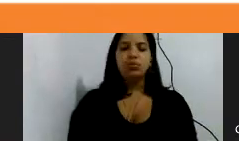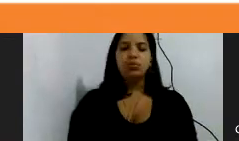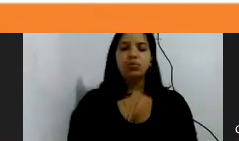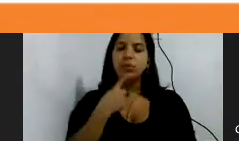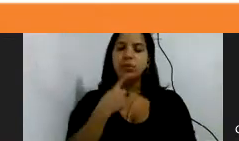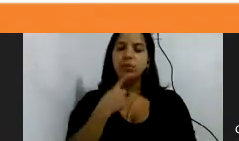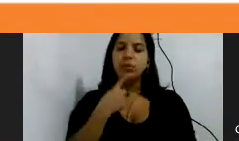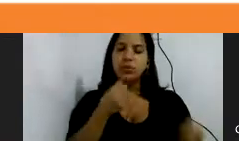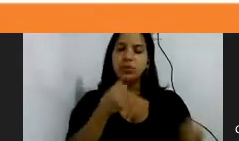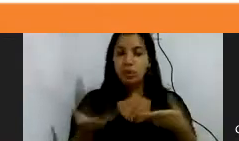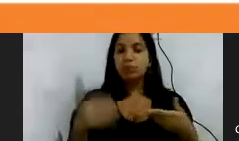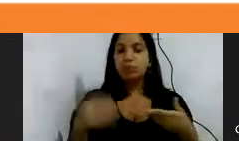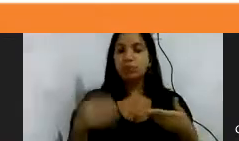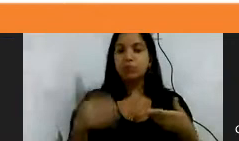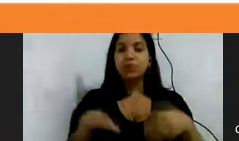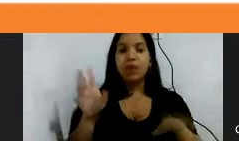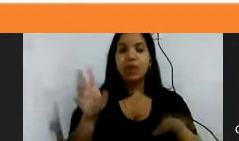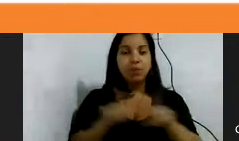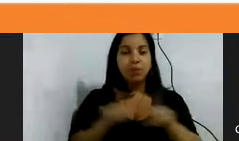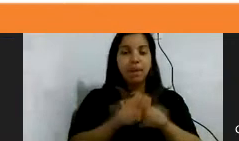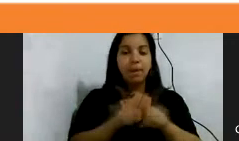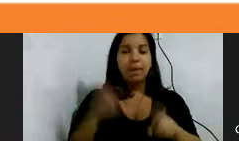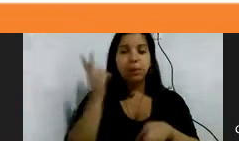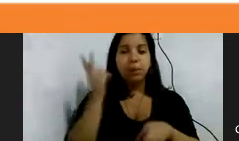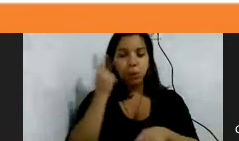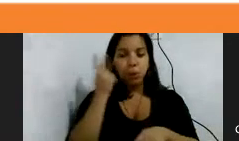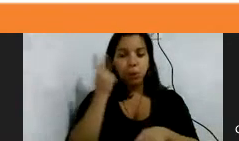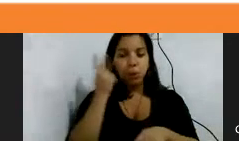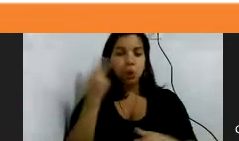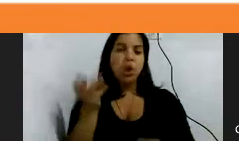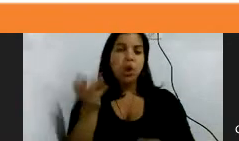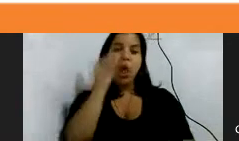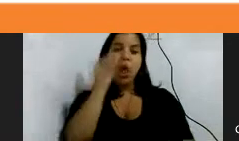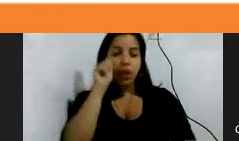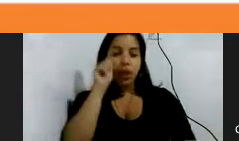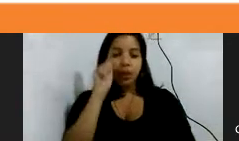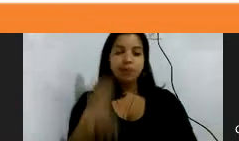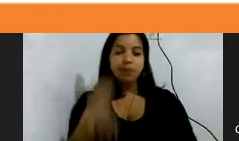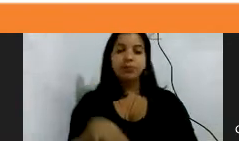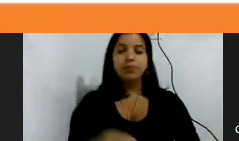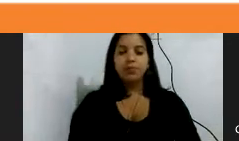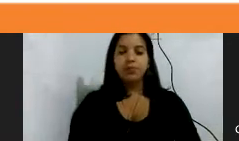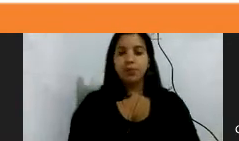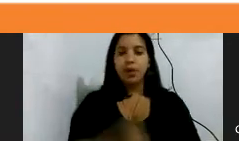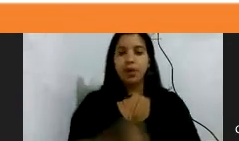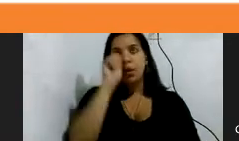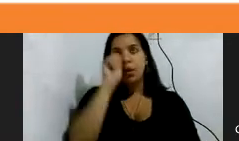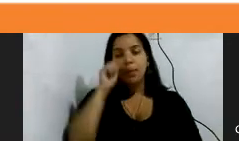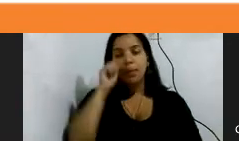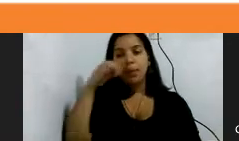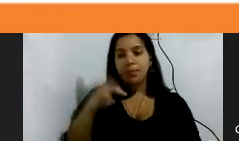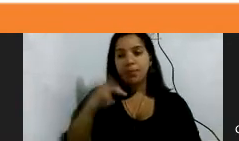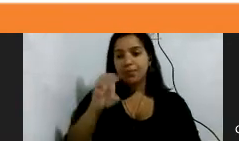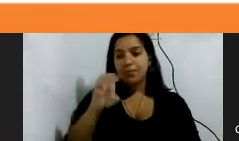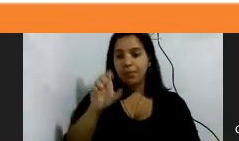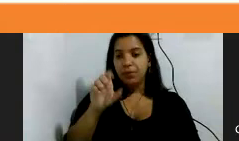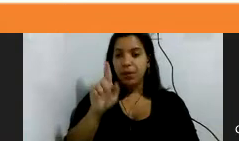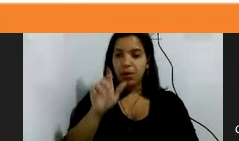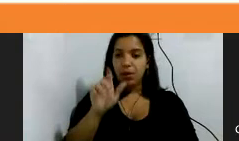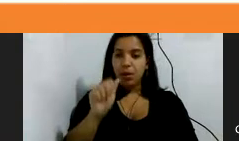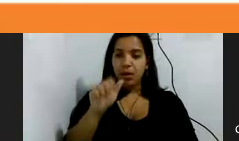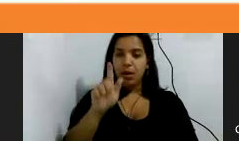transfusão. Então, história natural da anemia. Então, a gente falou lá da anemia megaloblástica. Então, muitas das vezes, o